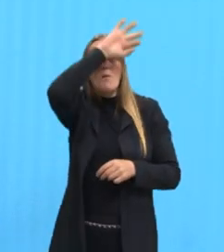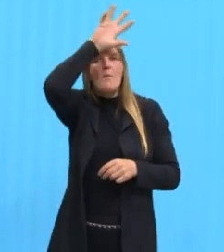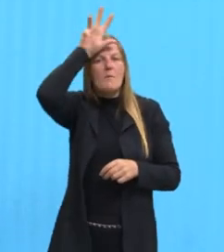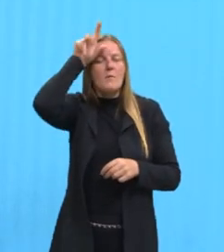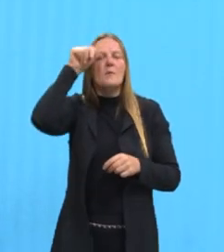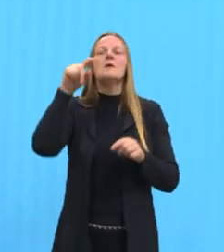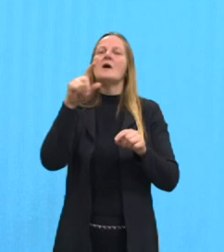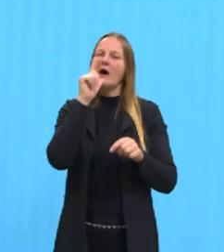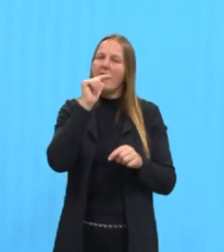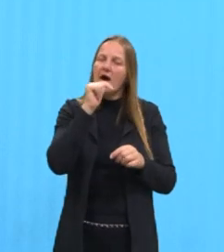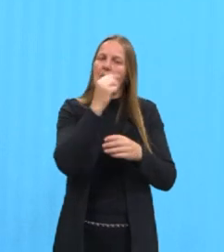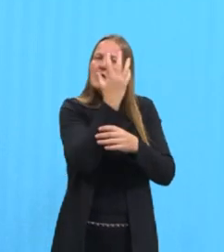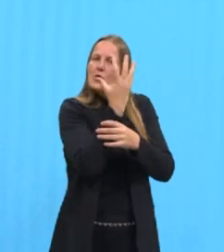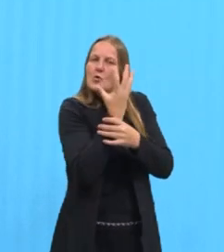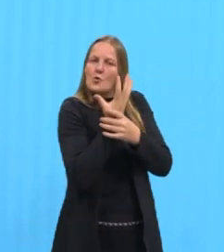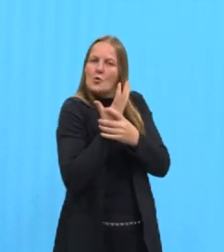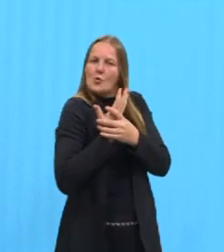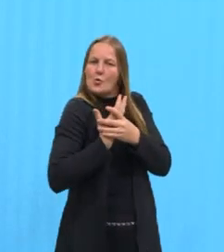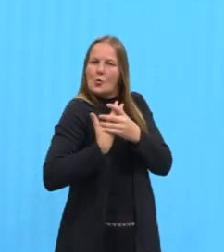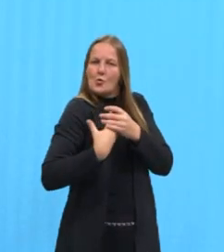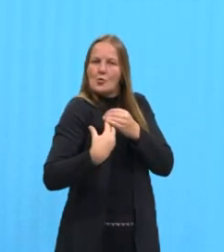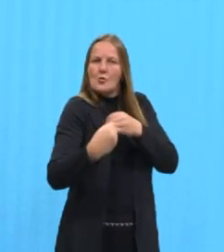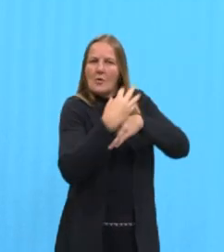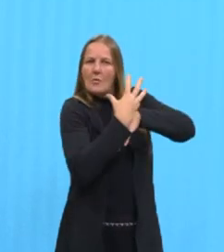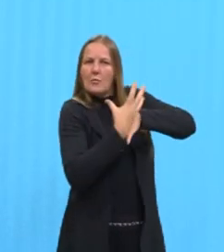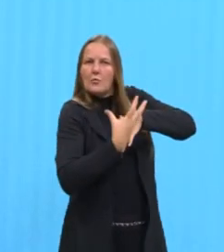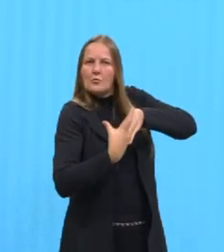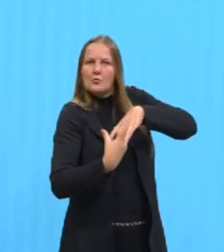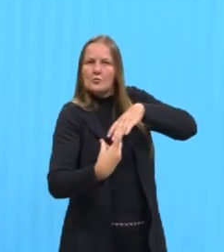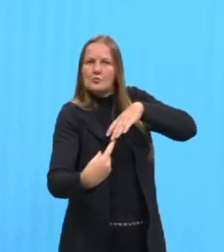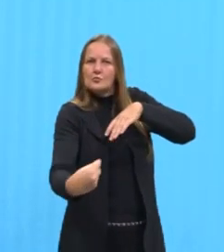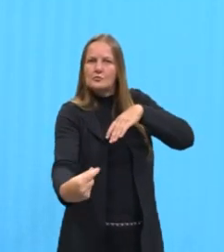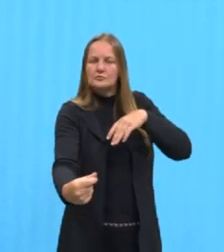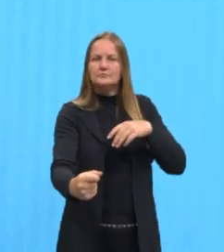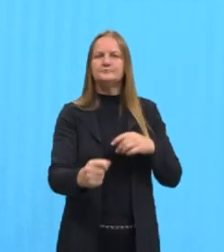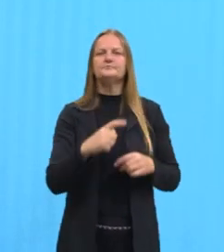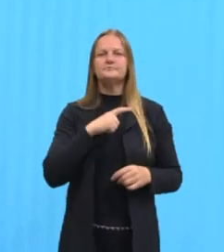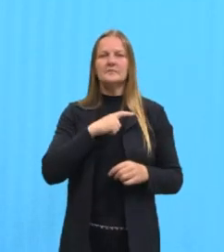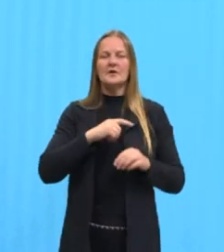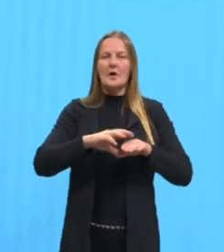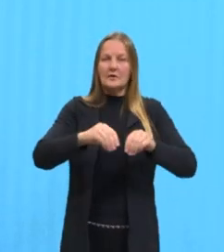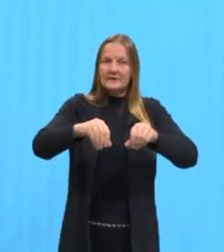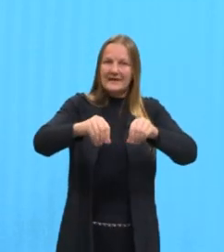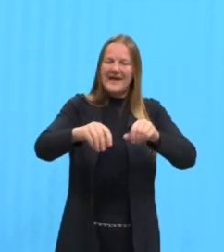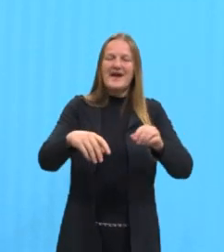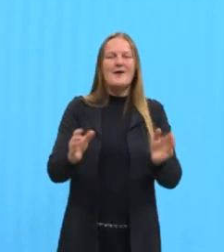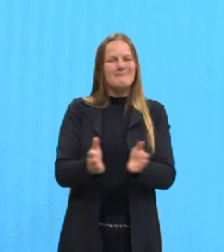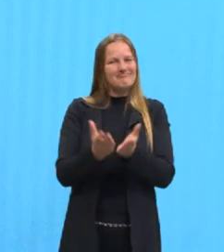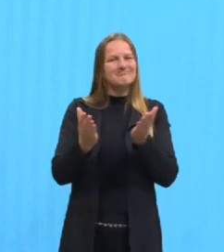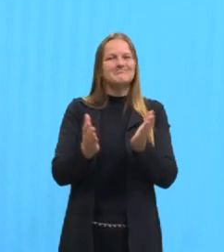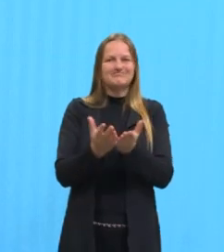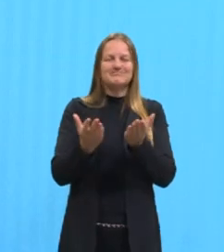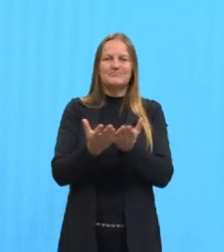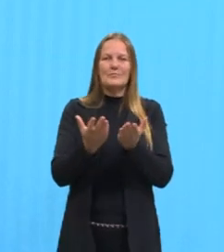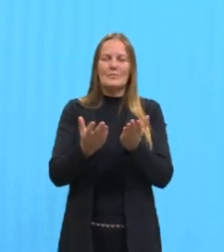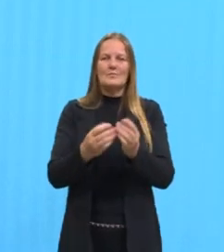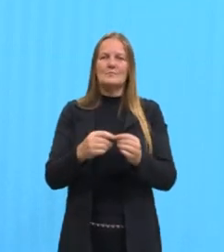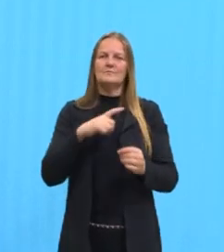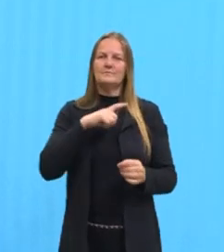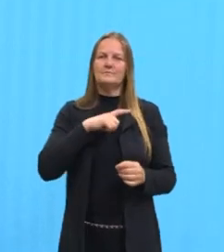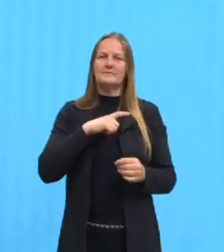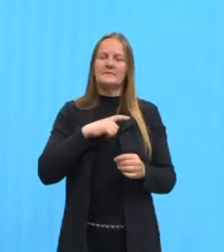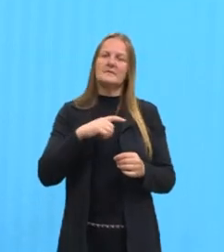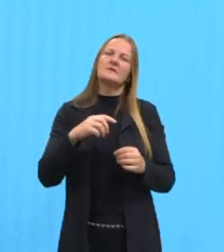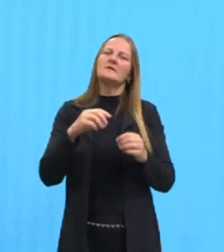então a água né acaba aliviando acaba levando esses nutrientes e o solo fica pobre então quando retira